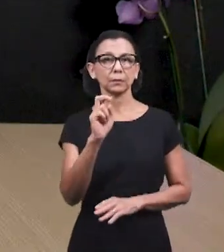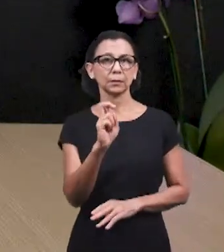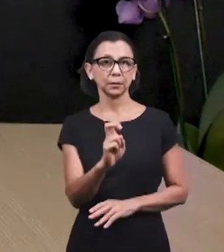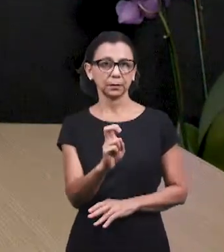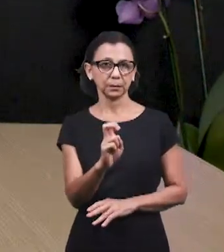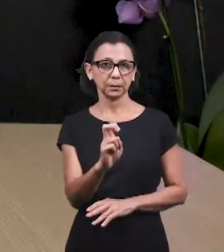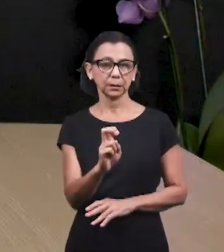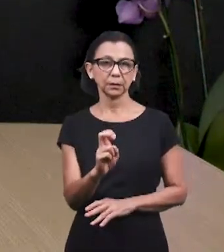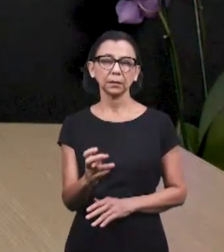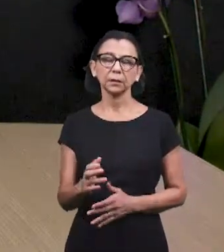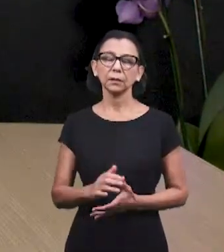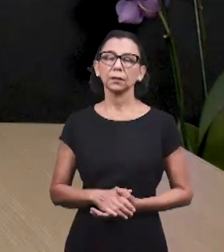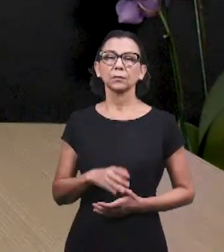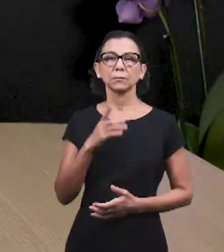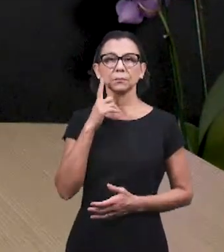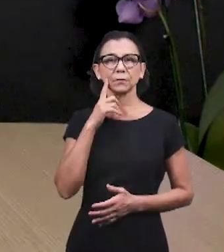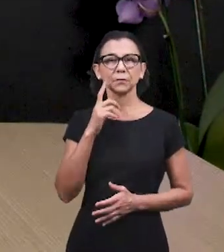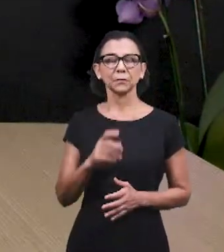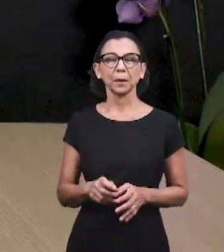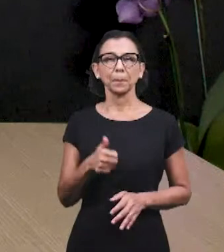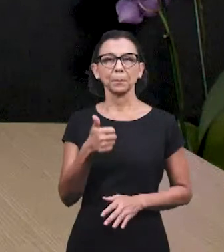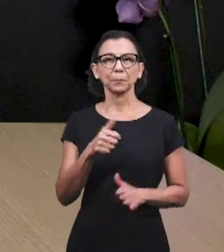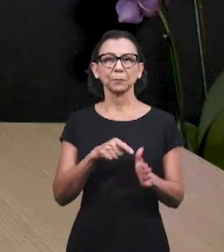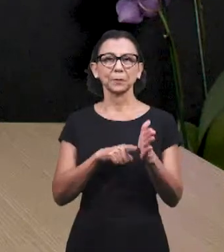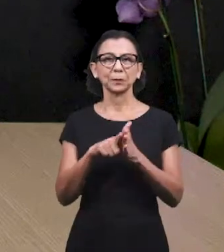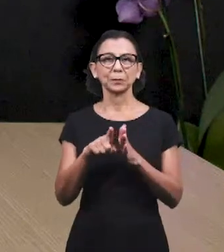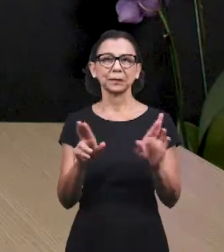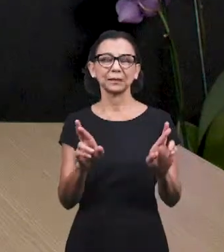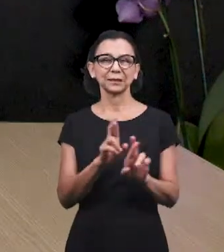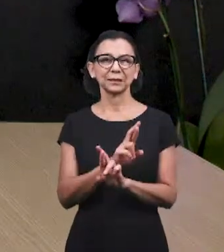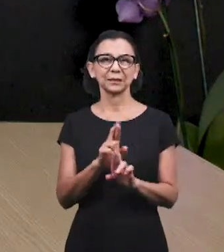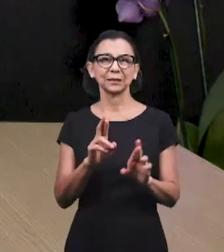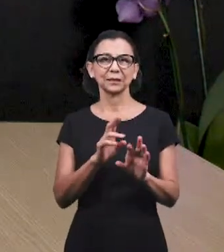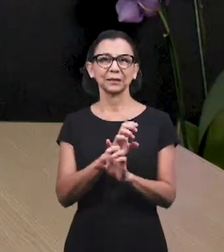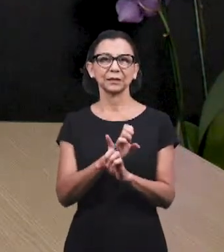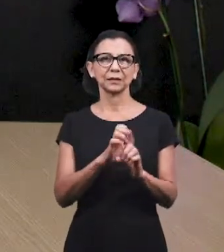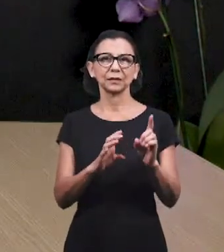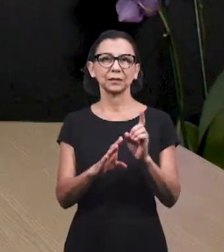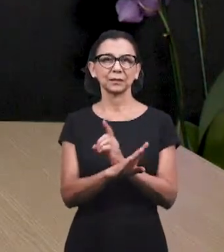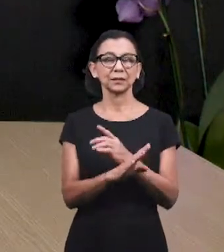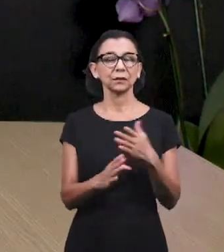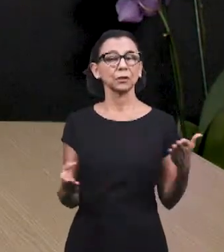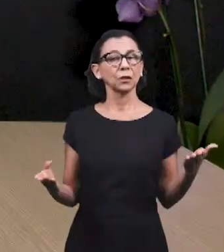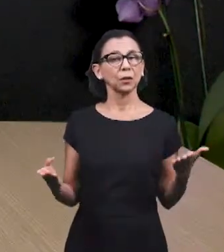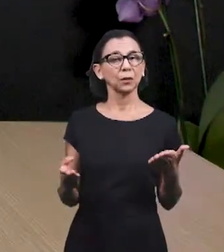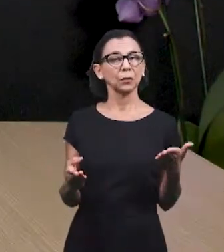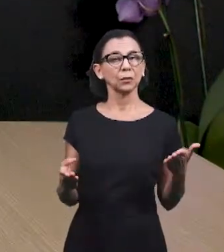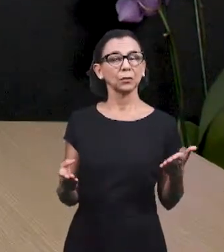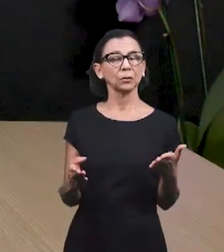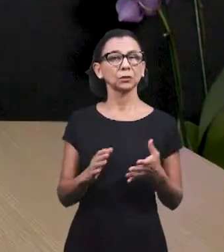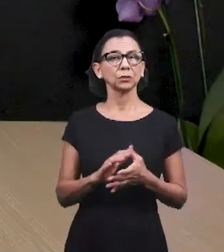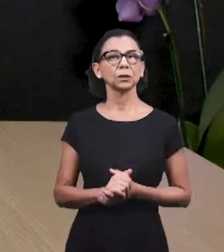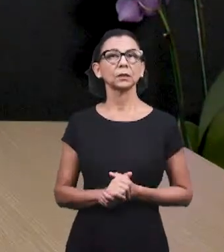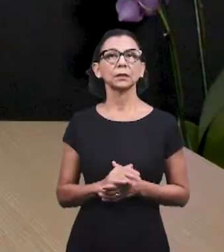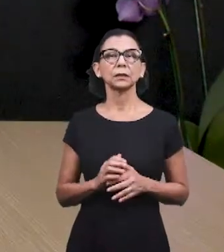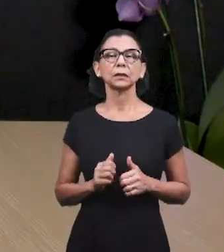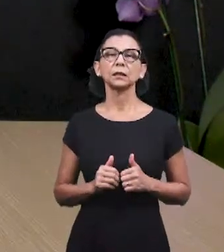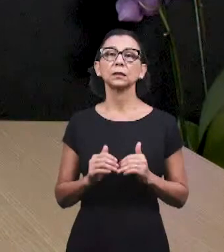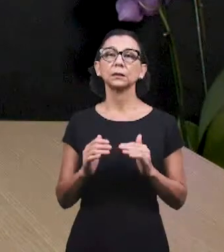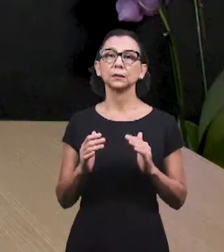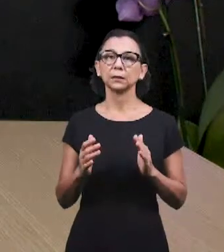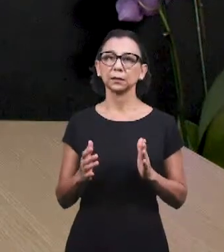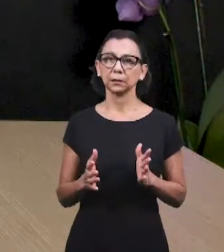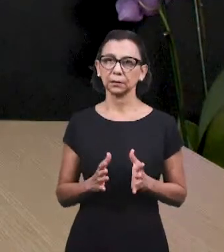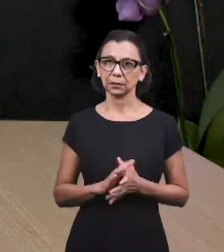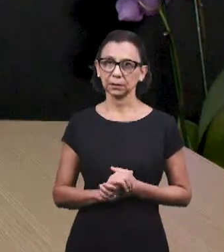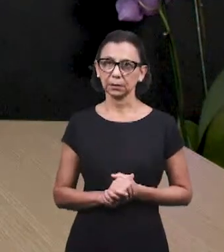isso vamos então à nossa primeira pergunta relacionada com a escola bíblica de hoje. Ela começa dando início a uma sequência